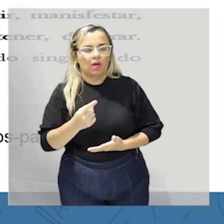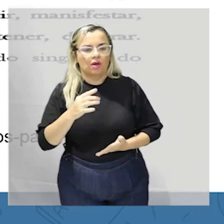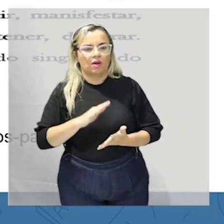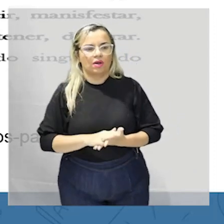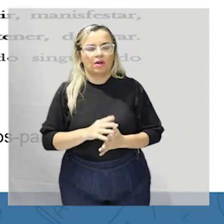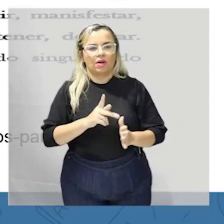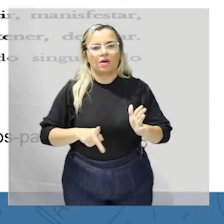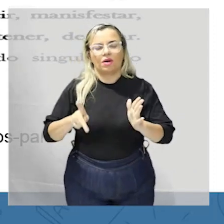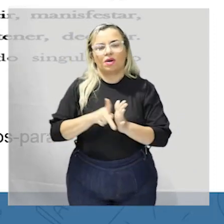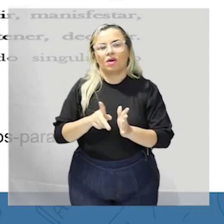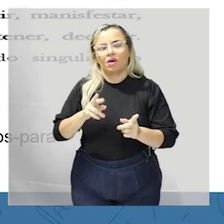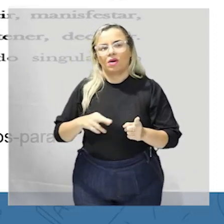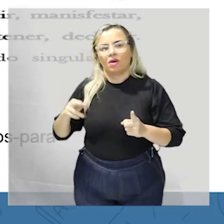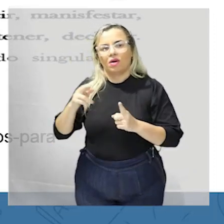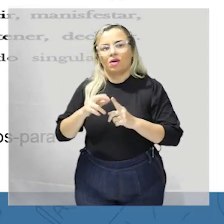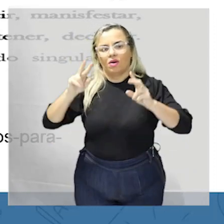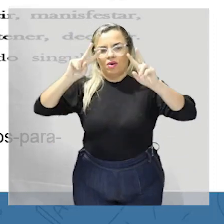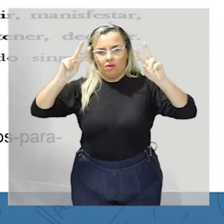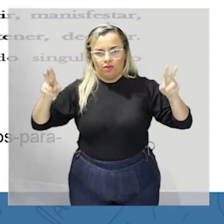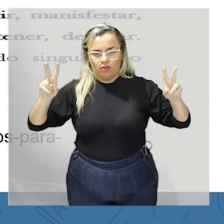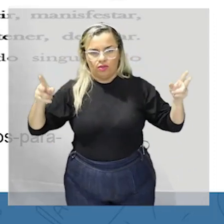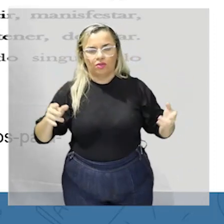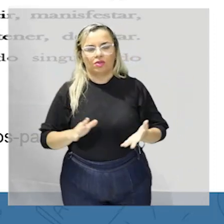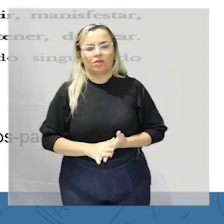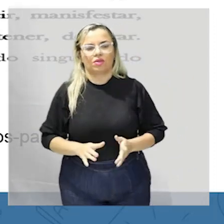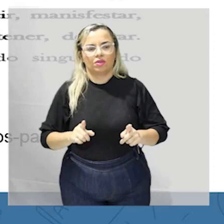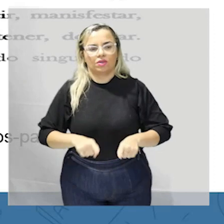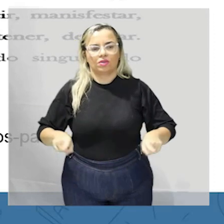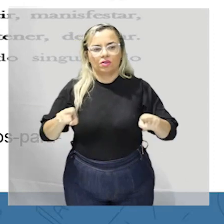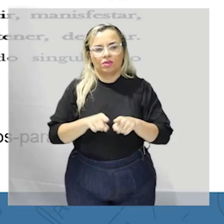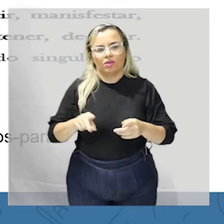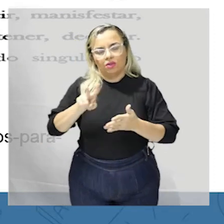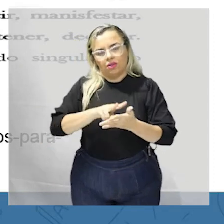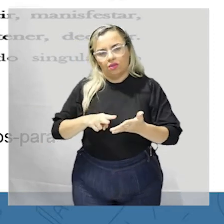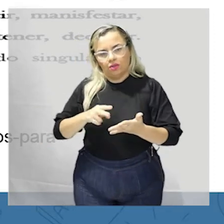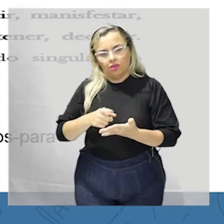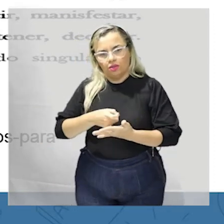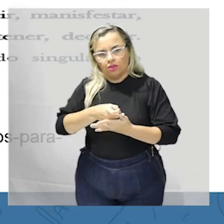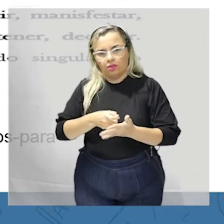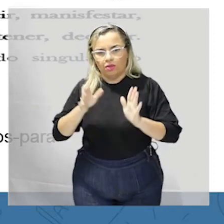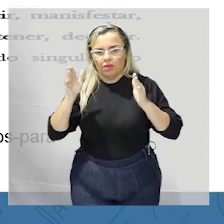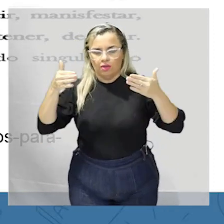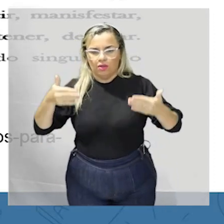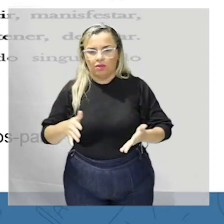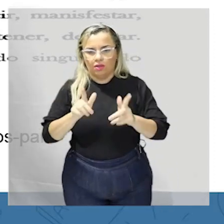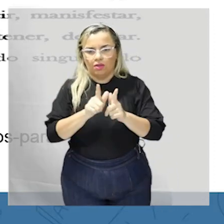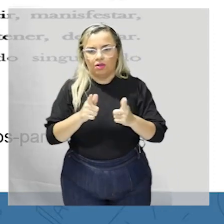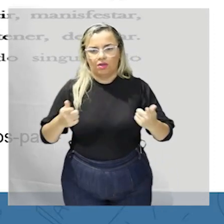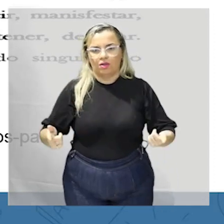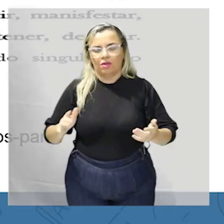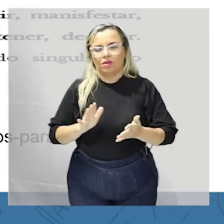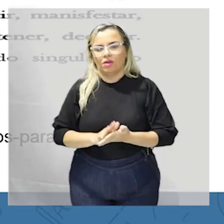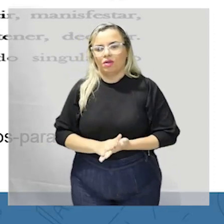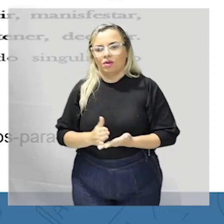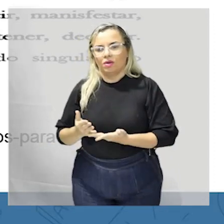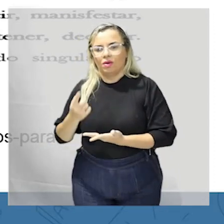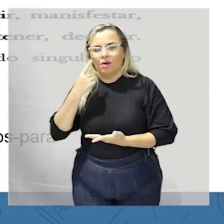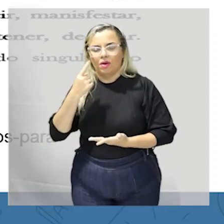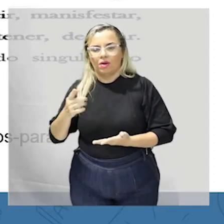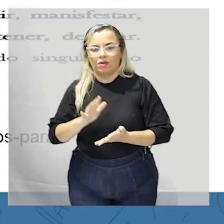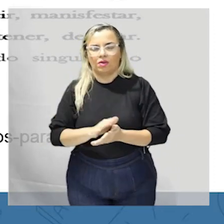própria referência, o título, tá? Ao ler o texto, prestar atenção na gramática. Olha